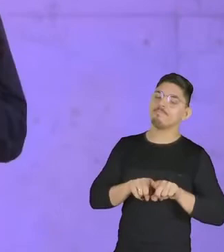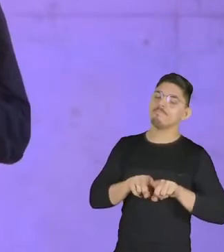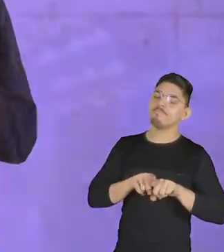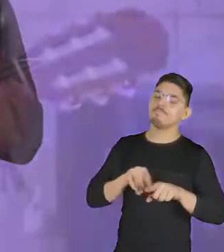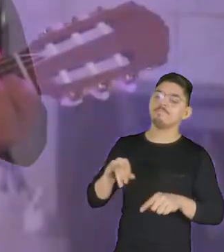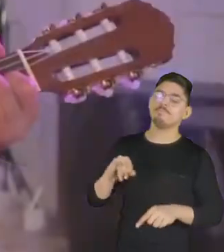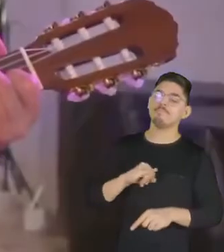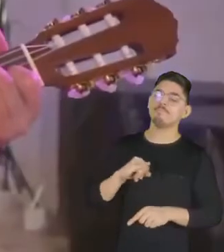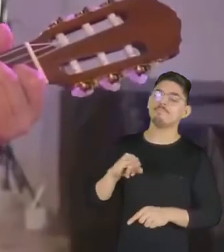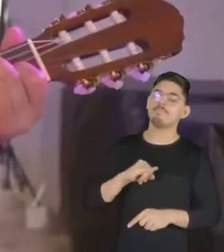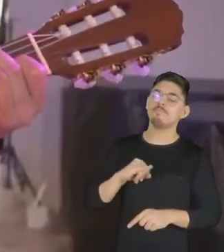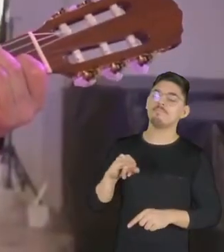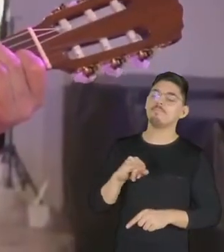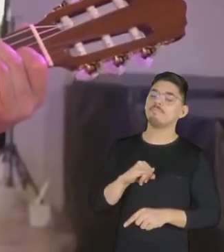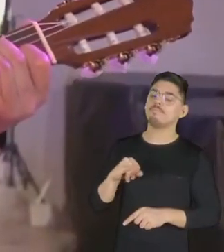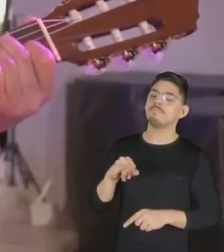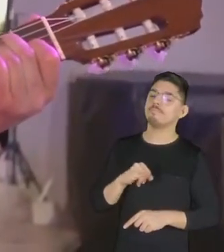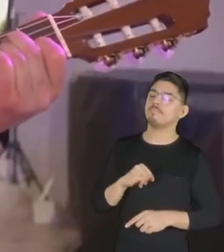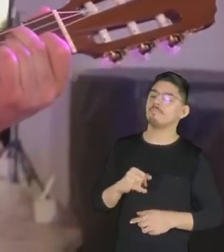irmãos.